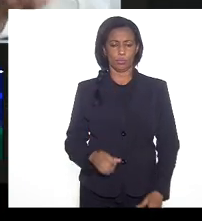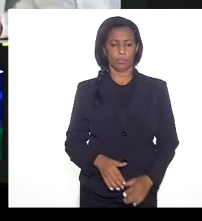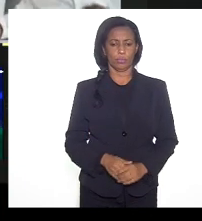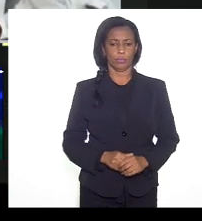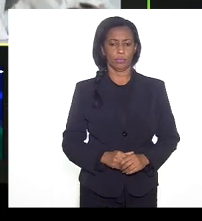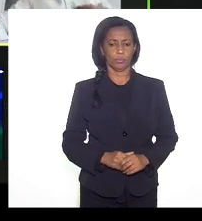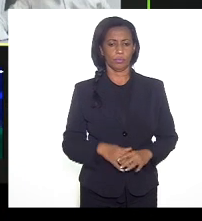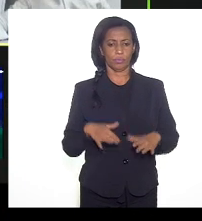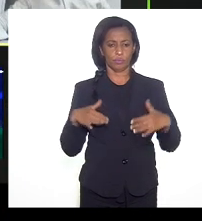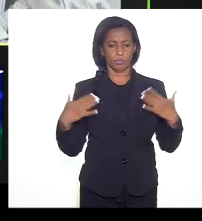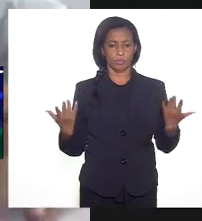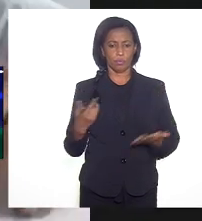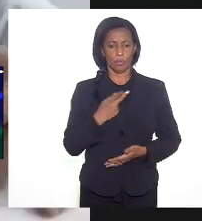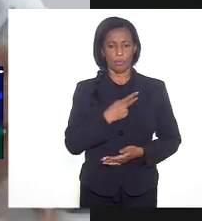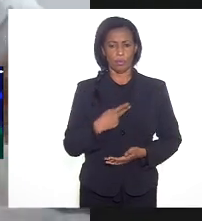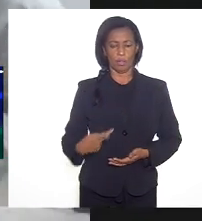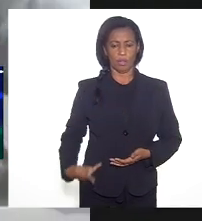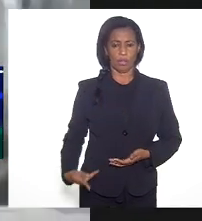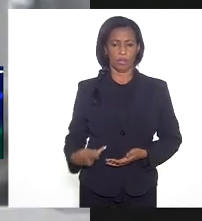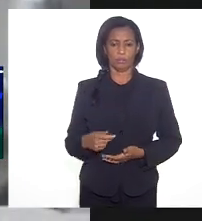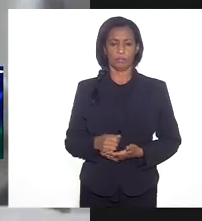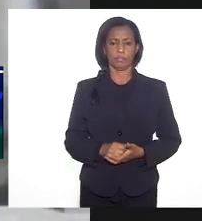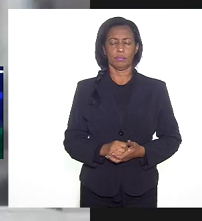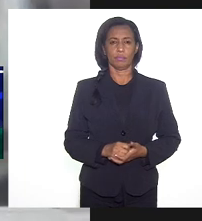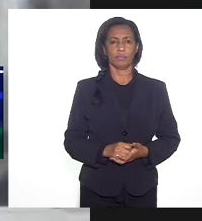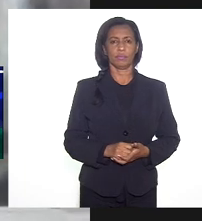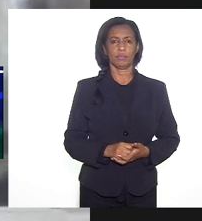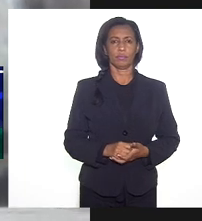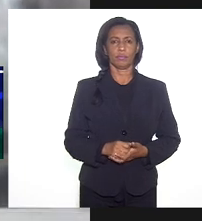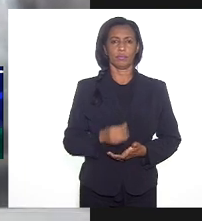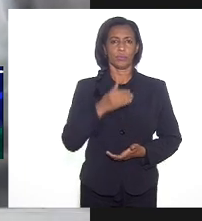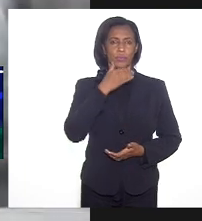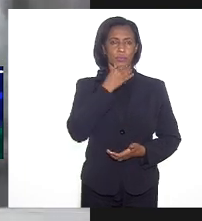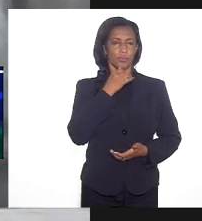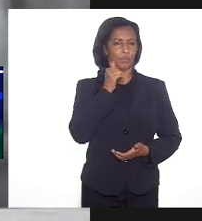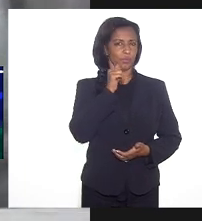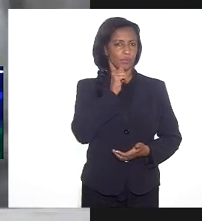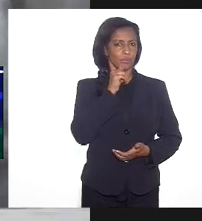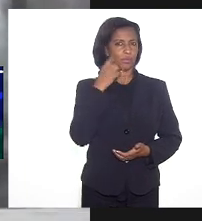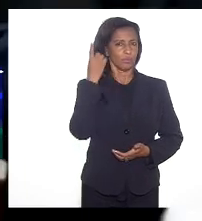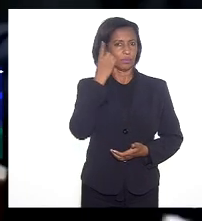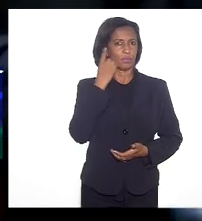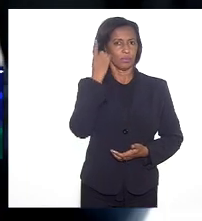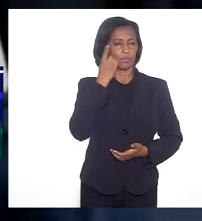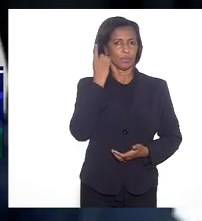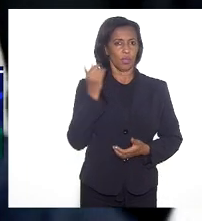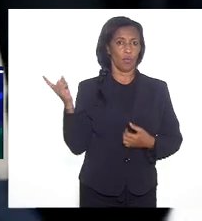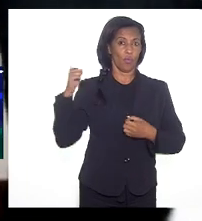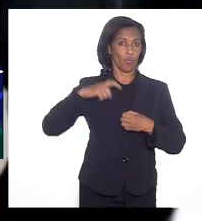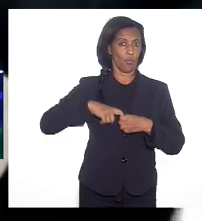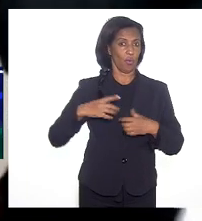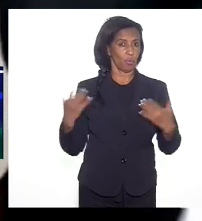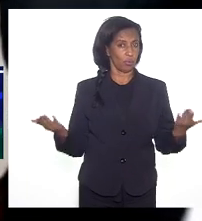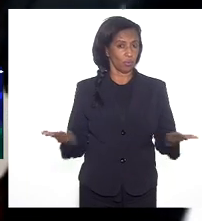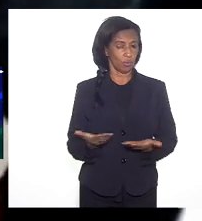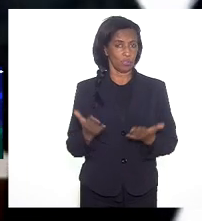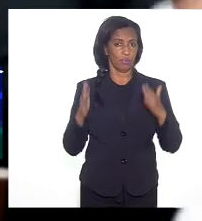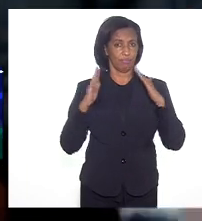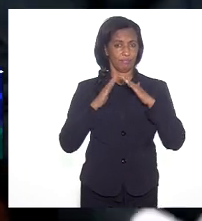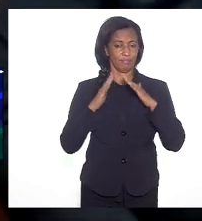senhor presidente senhoras e senhores deputados retorno hoje a essa casa